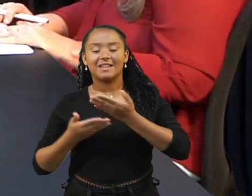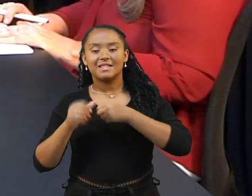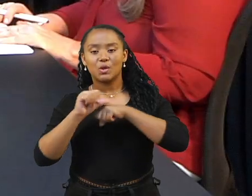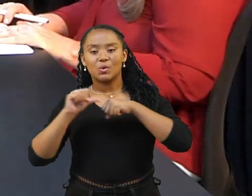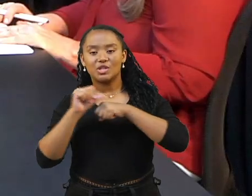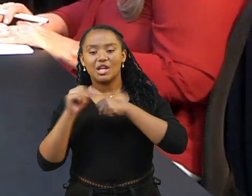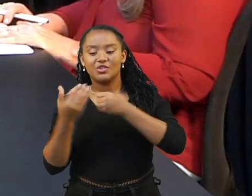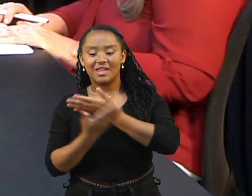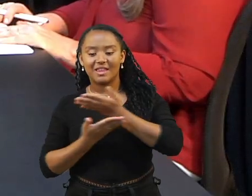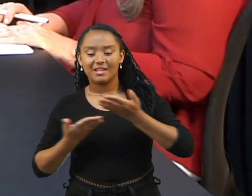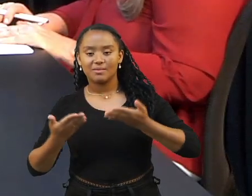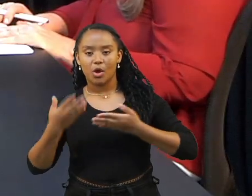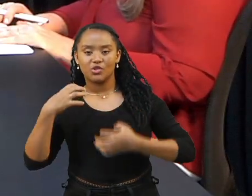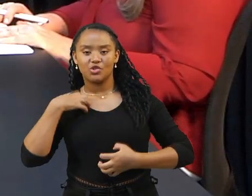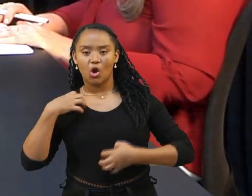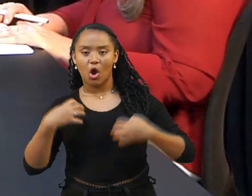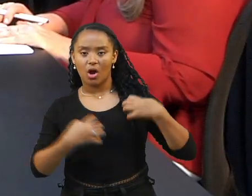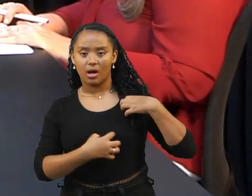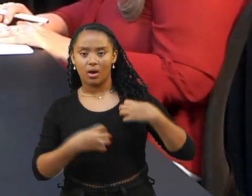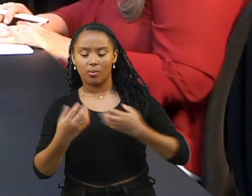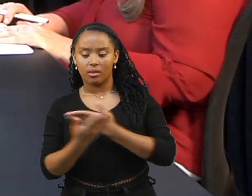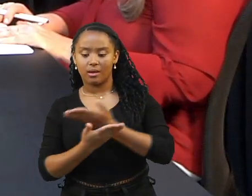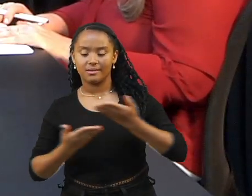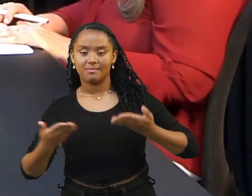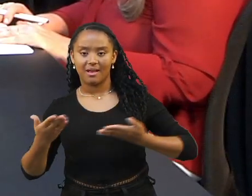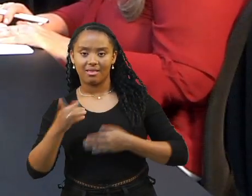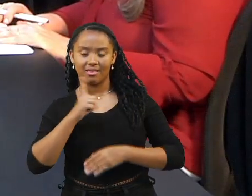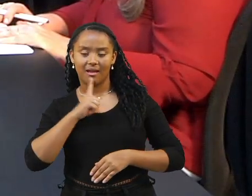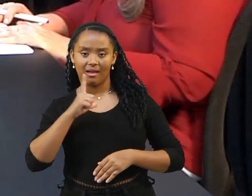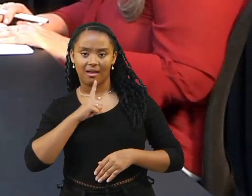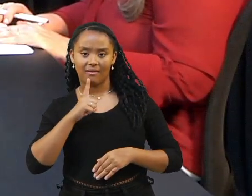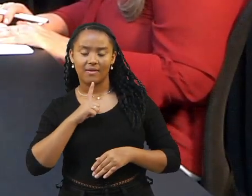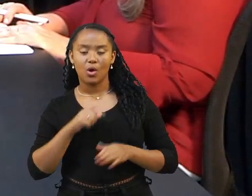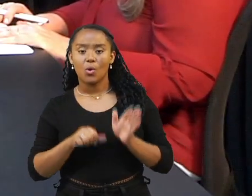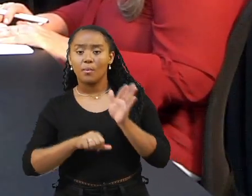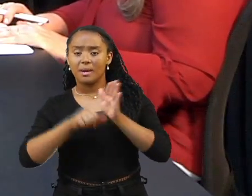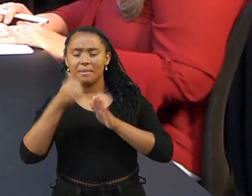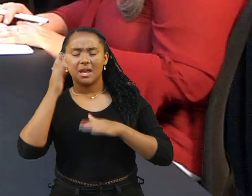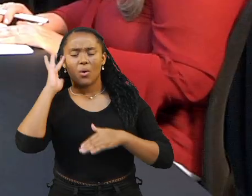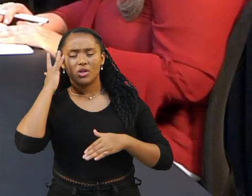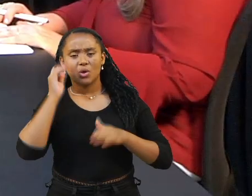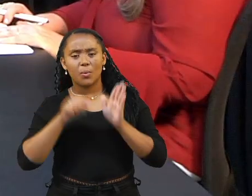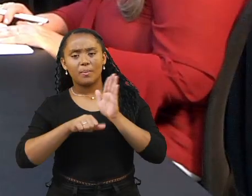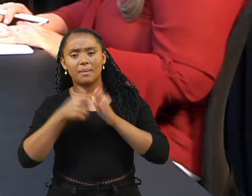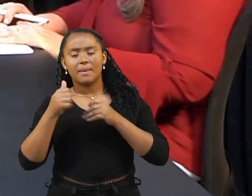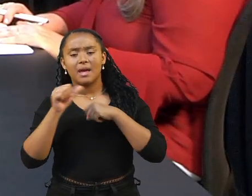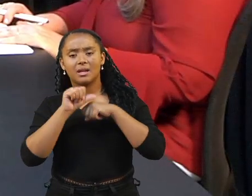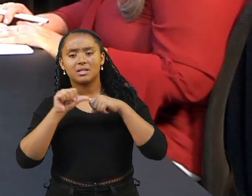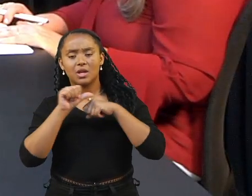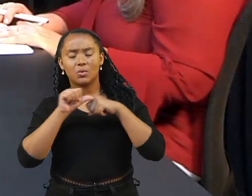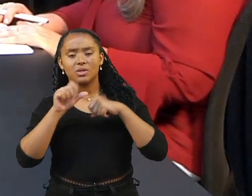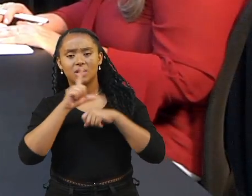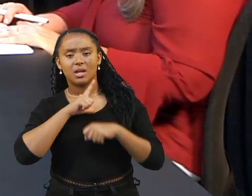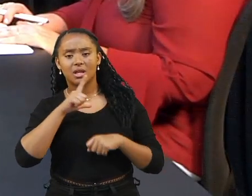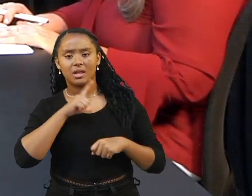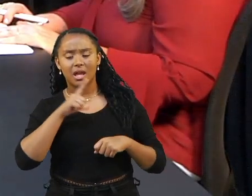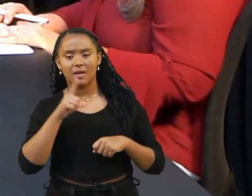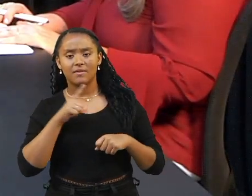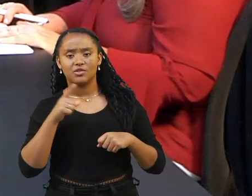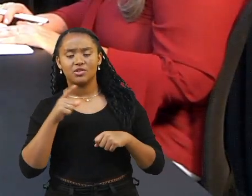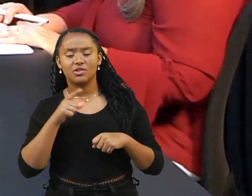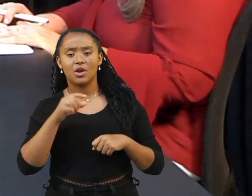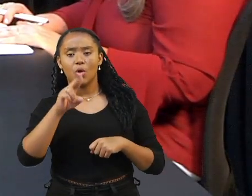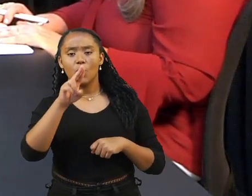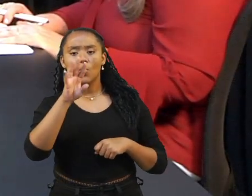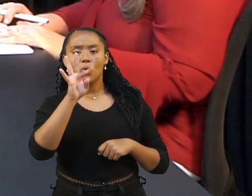transplante. E esse último que teve, aliás, o primeiro que teve de transplante de útero, foram a